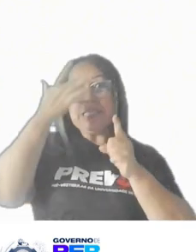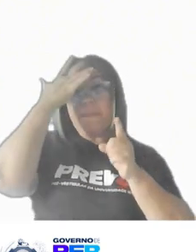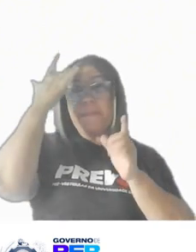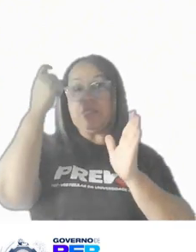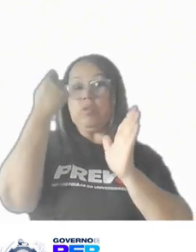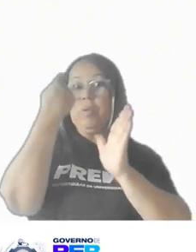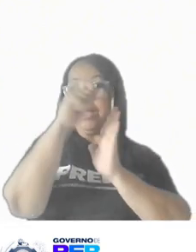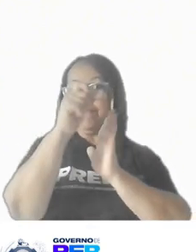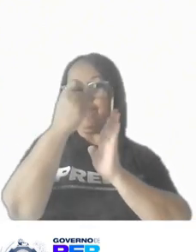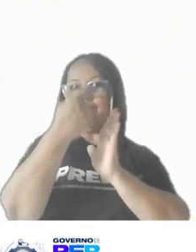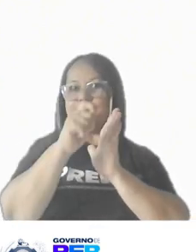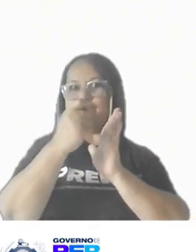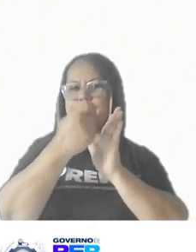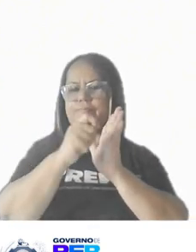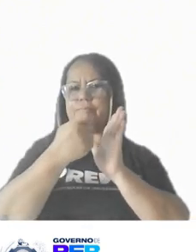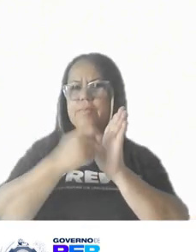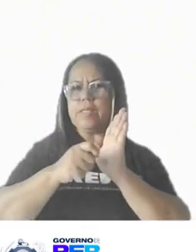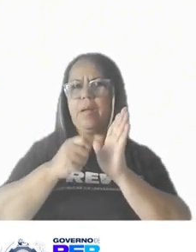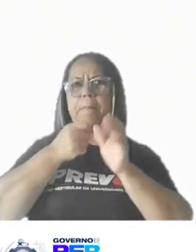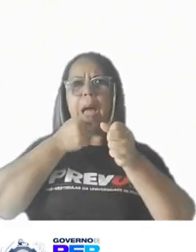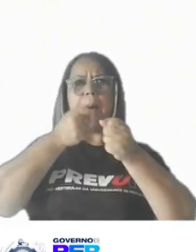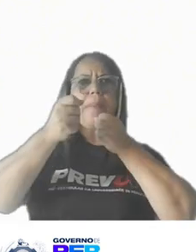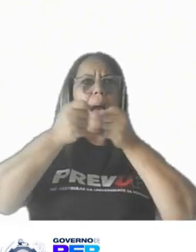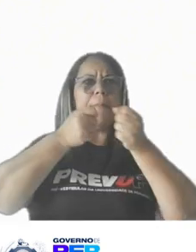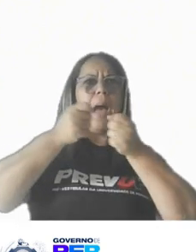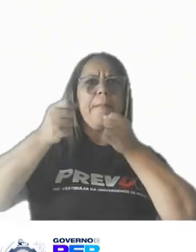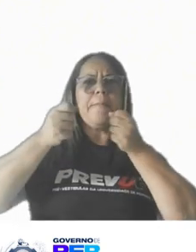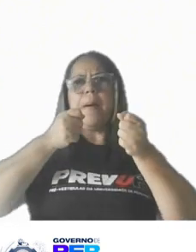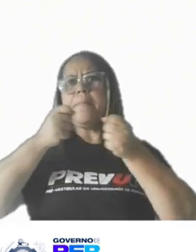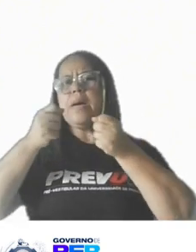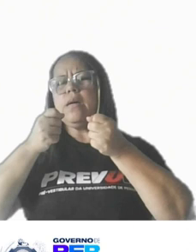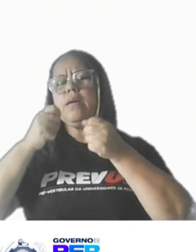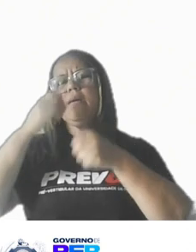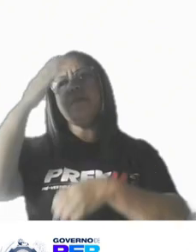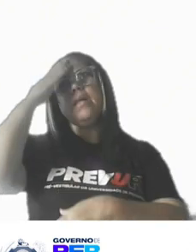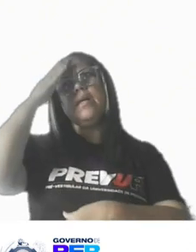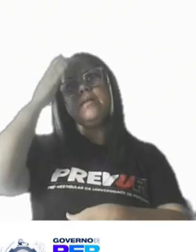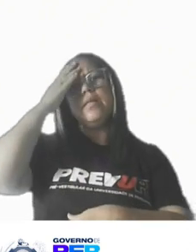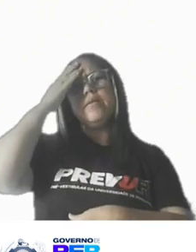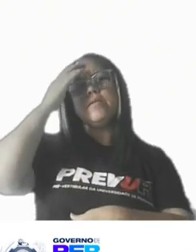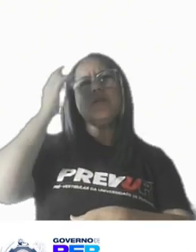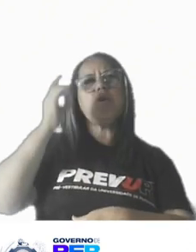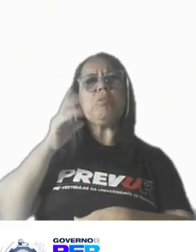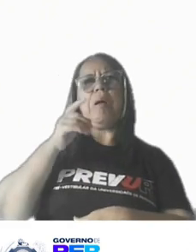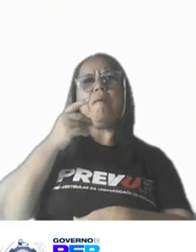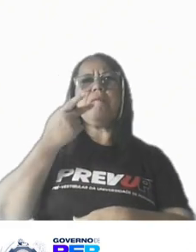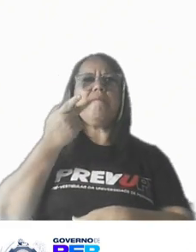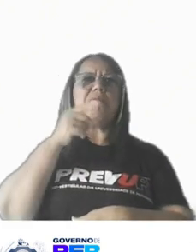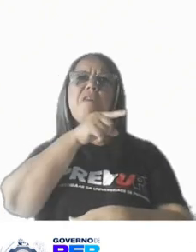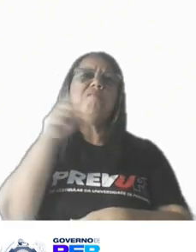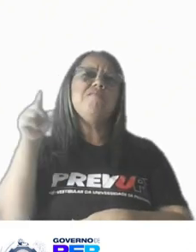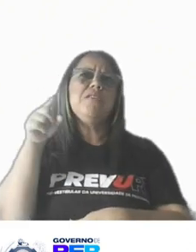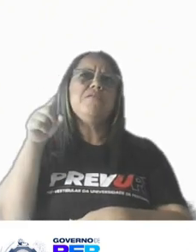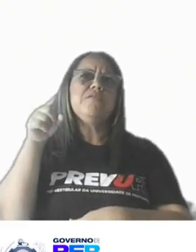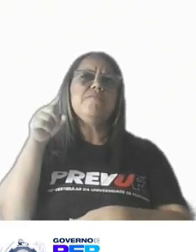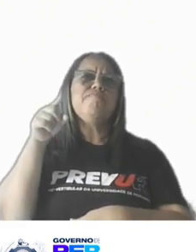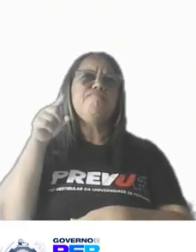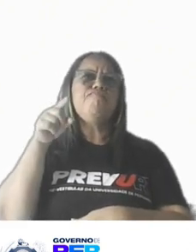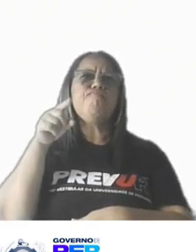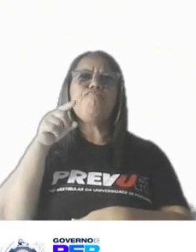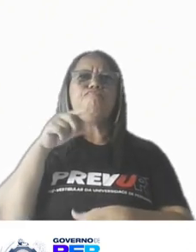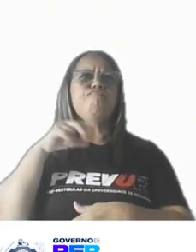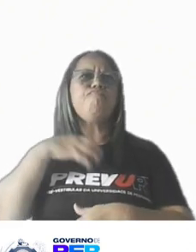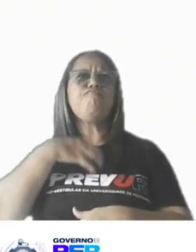transcreveu essa entrevista coletiva para o jornal, entendeu que se colocasse somente vocês, não ia ficar sem